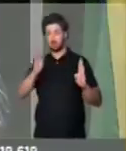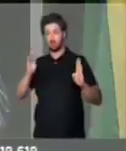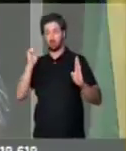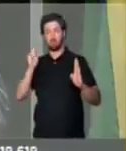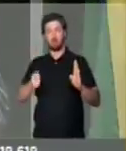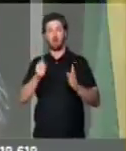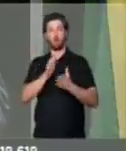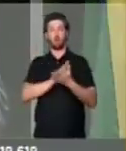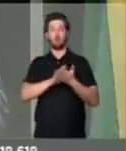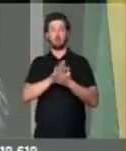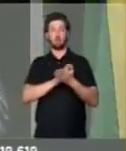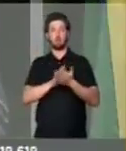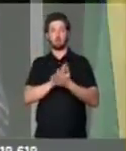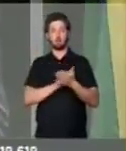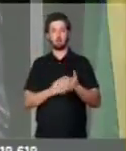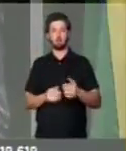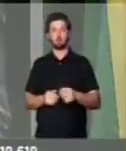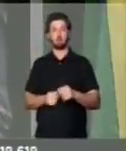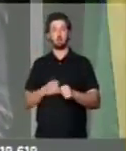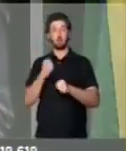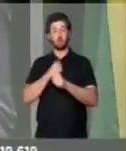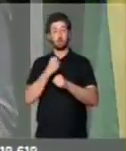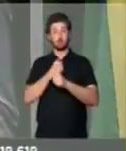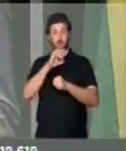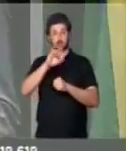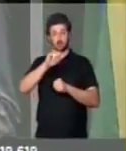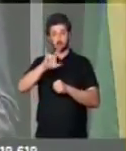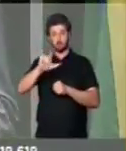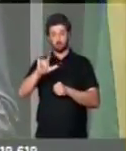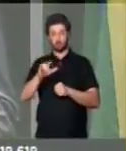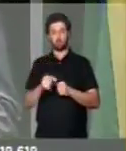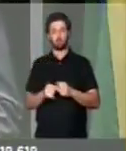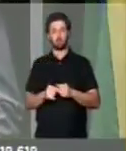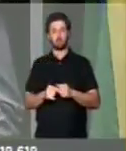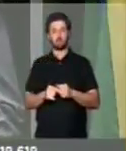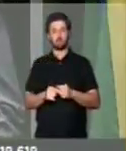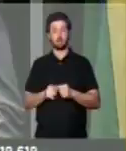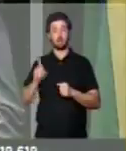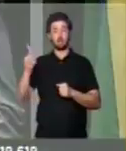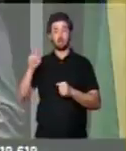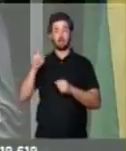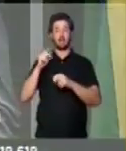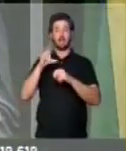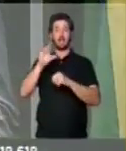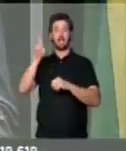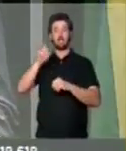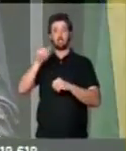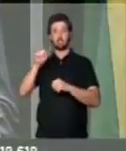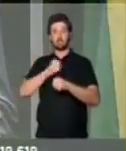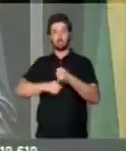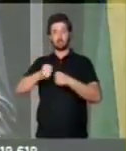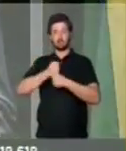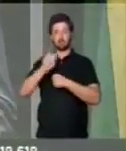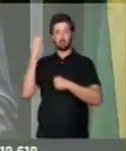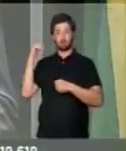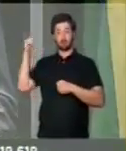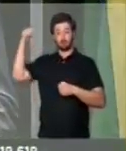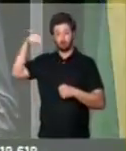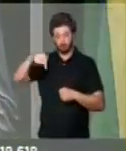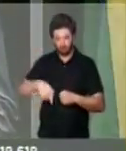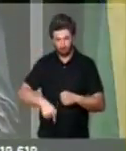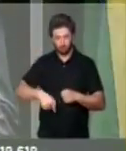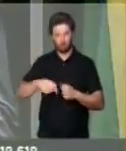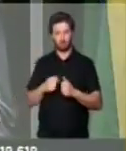pagaram. Construção civil, o presidente do Sinduscon de Caxias do Sul da região veio aqui o ano passado,